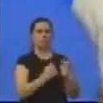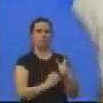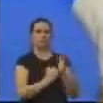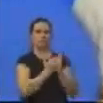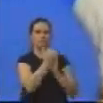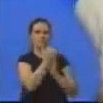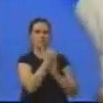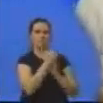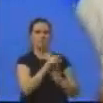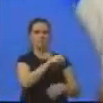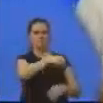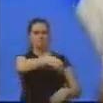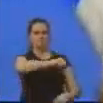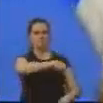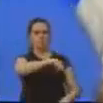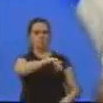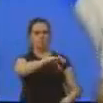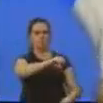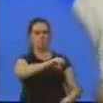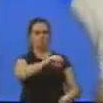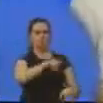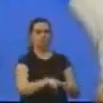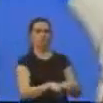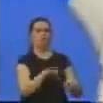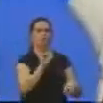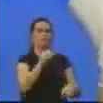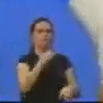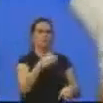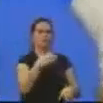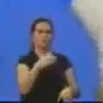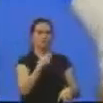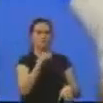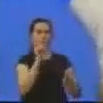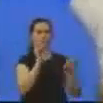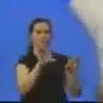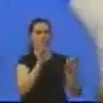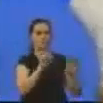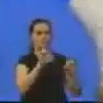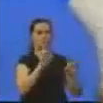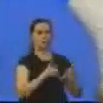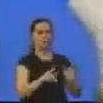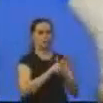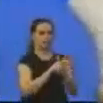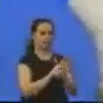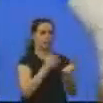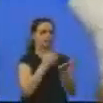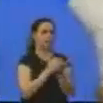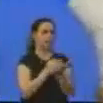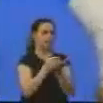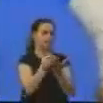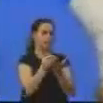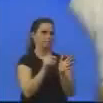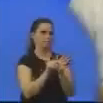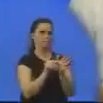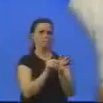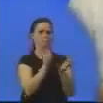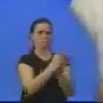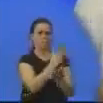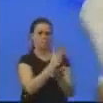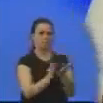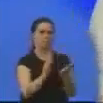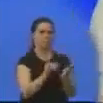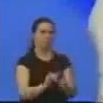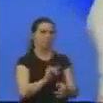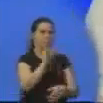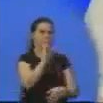Então eu quero achar o máximo de uma função específica. Então, o que nós vamos fazer? Começamos isolando o y na primeira expressão, na